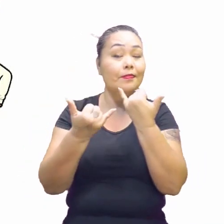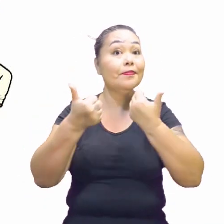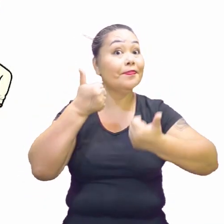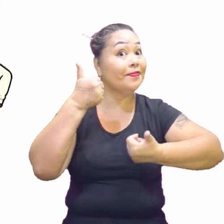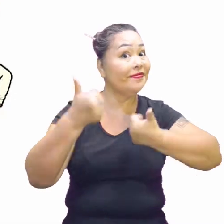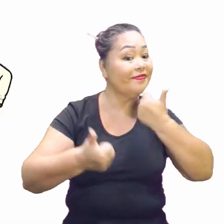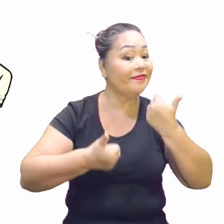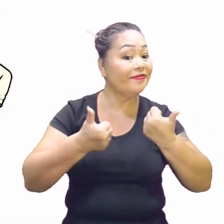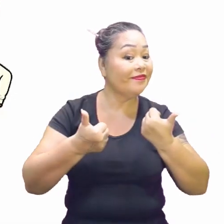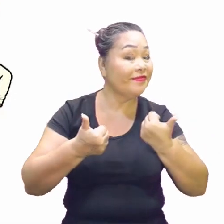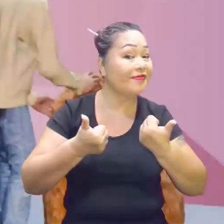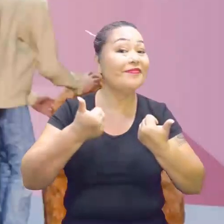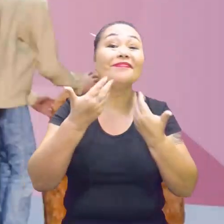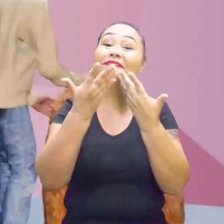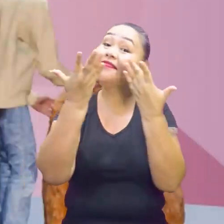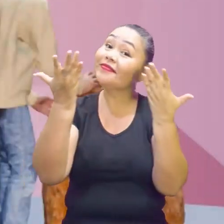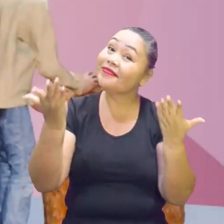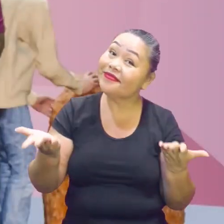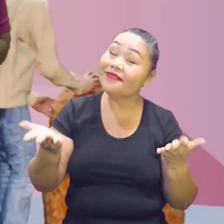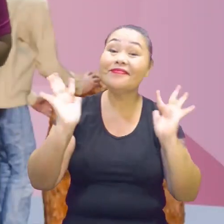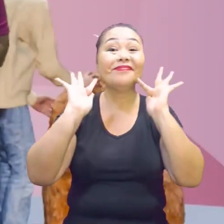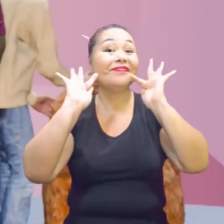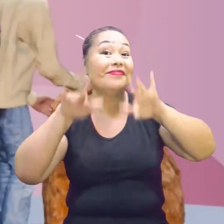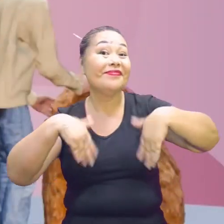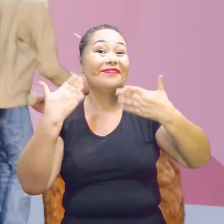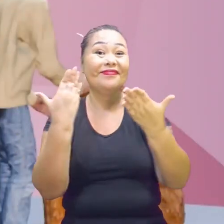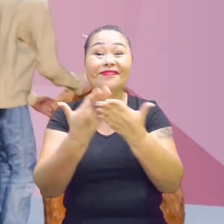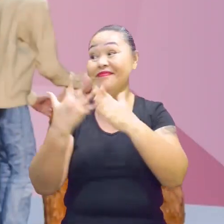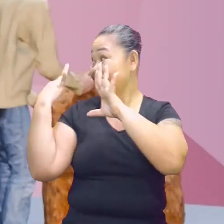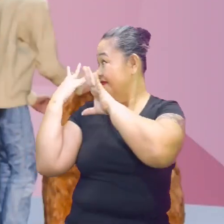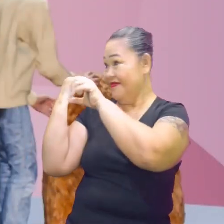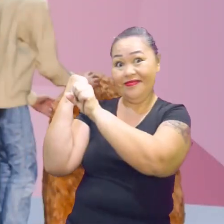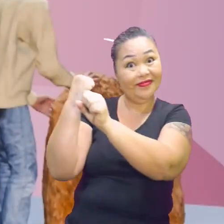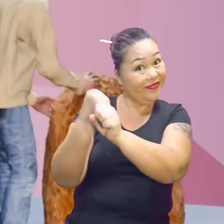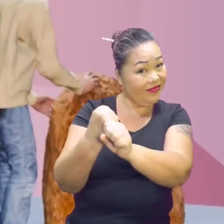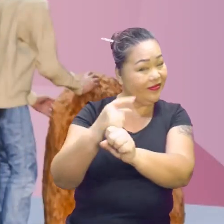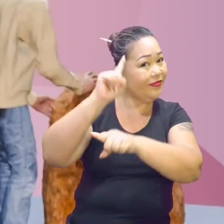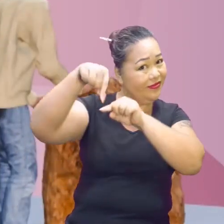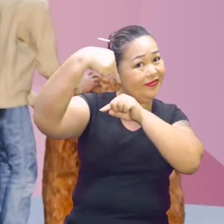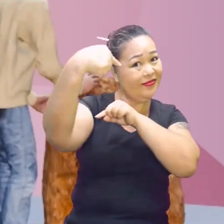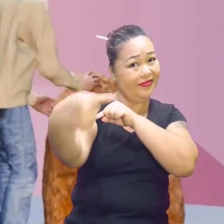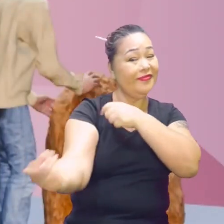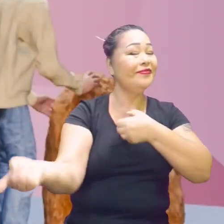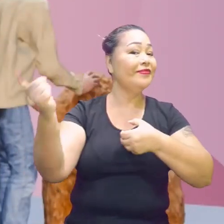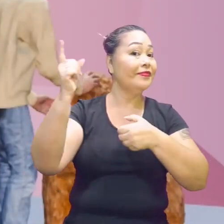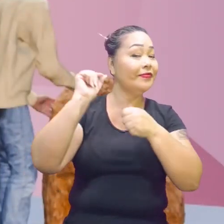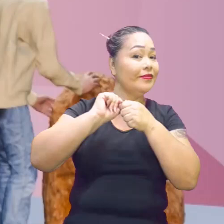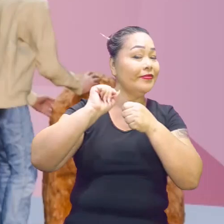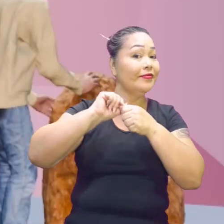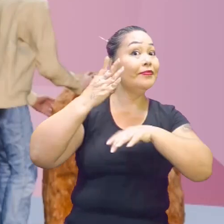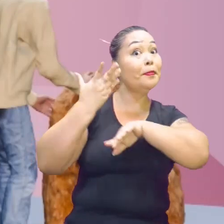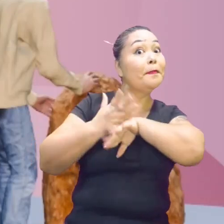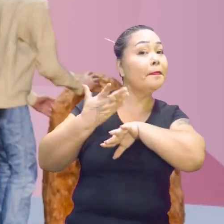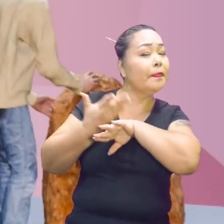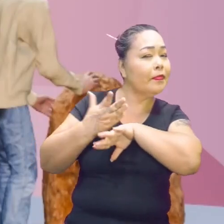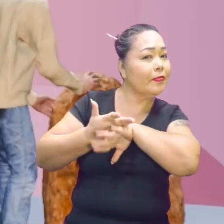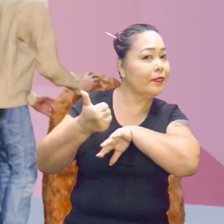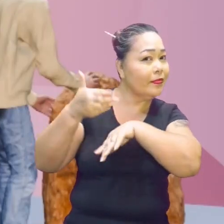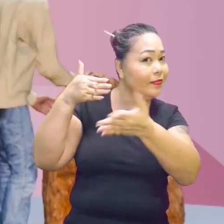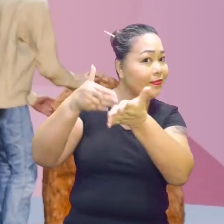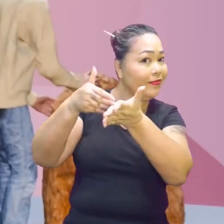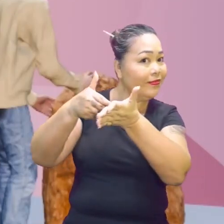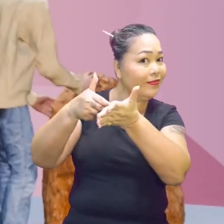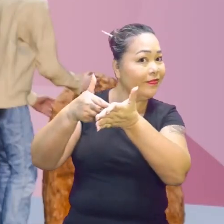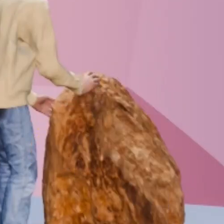beleza? Então, amados, terminamos aqui a nossa revisão e daqui a pouco a gente vai para a prática. Até